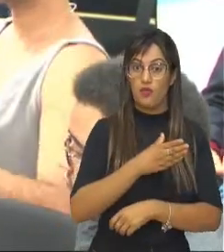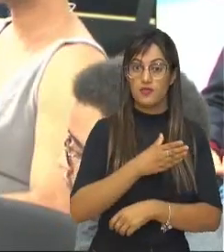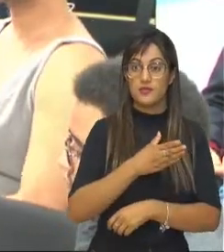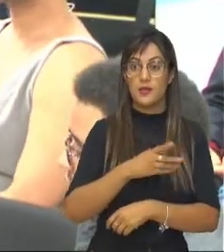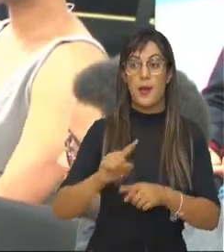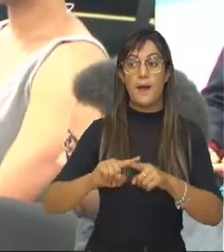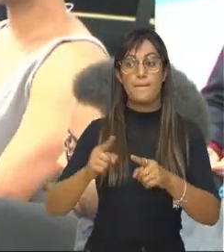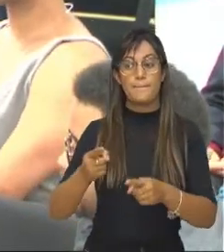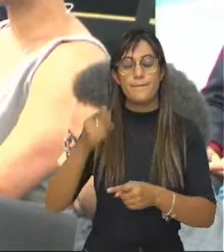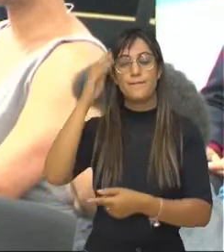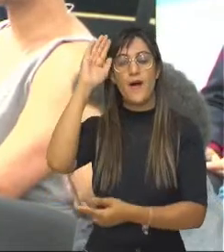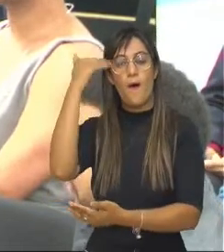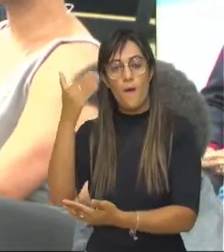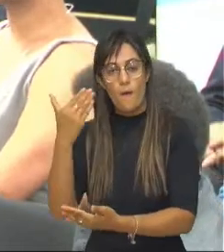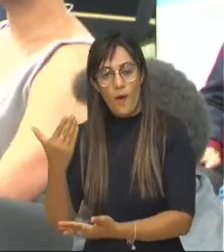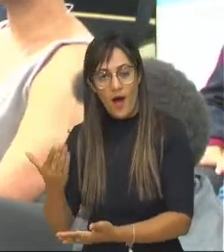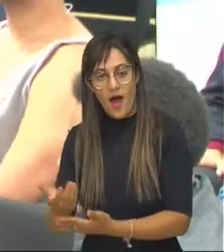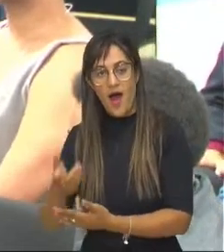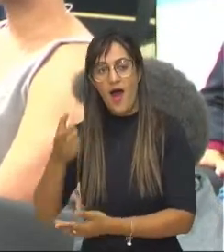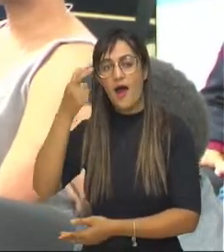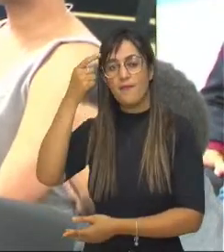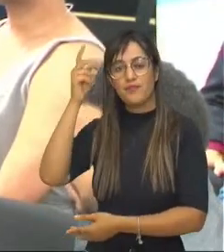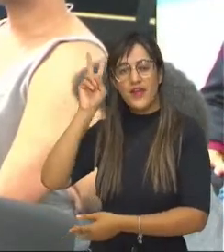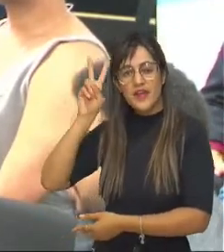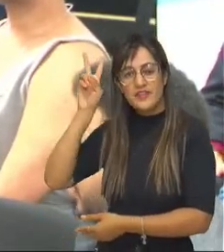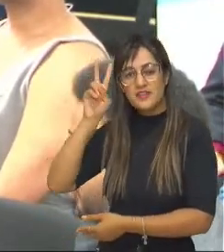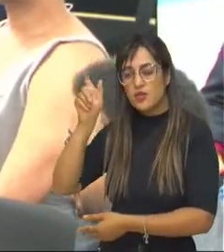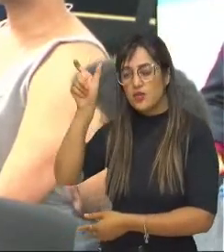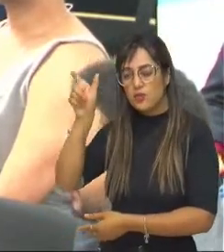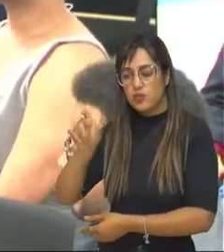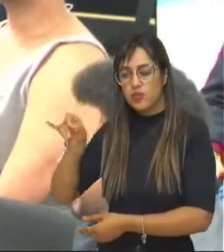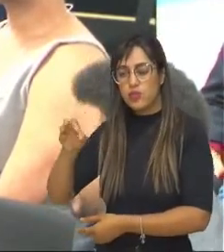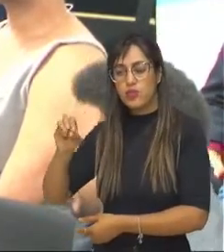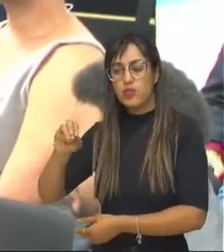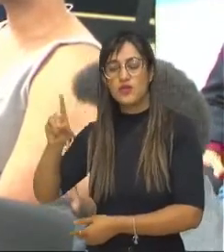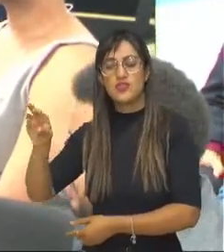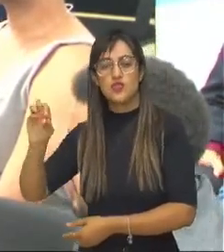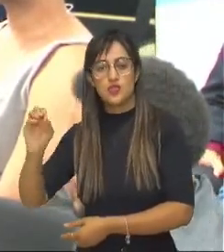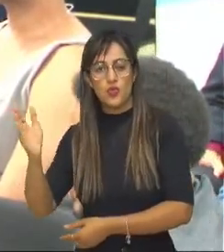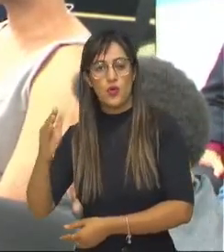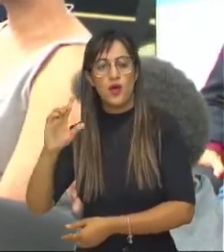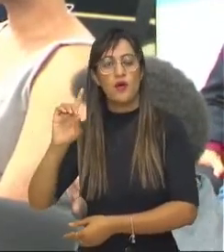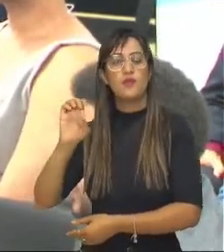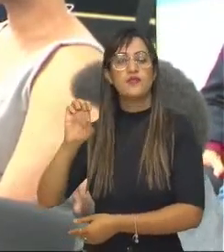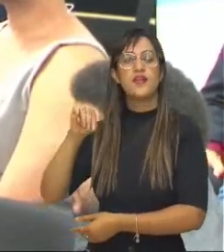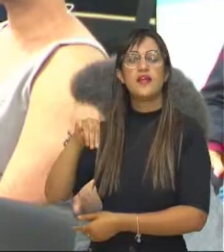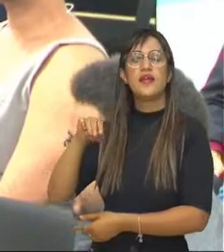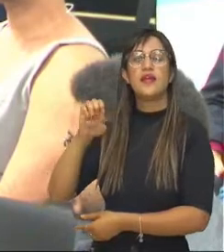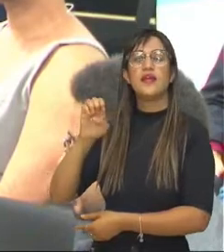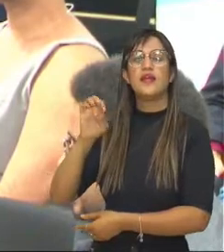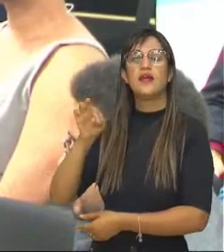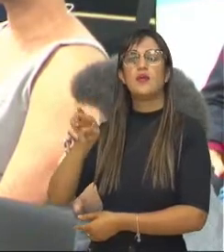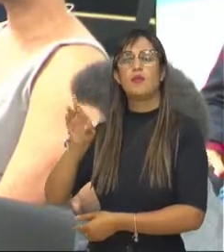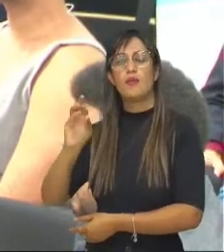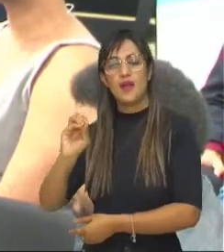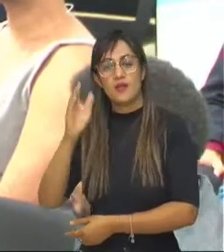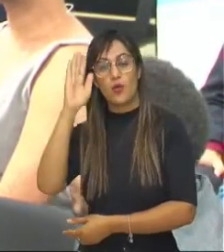daqueles que foram, assim. E aí eu queria especificamente honrar mesmo Demétrio, Campos, honrar a Ivone, que é a mãe